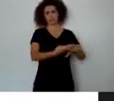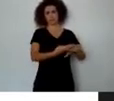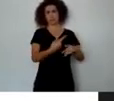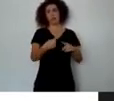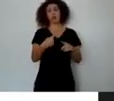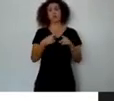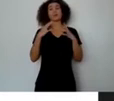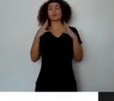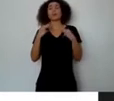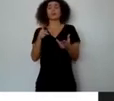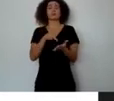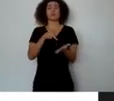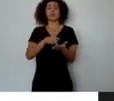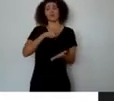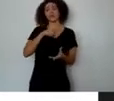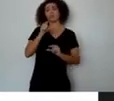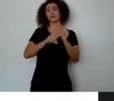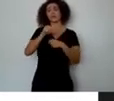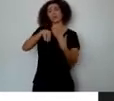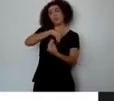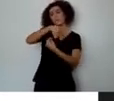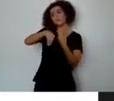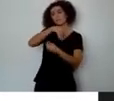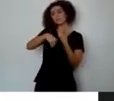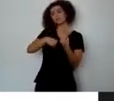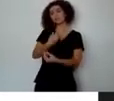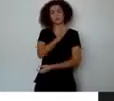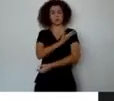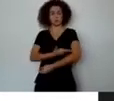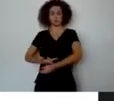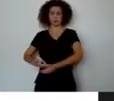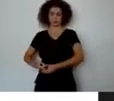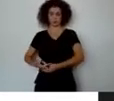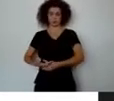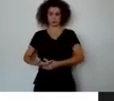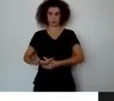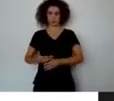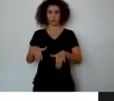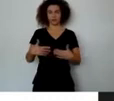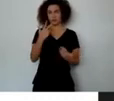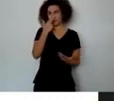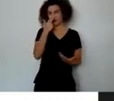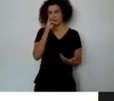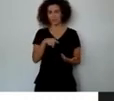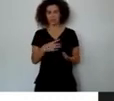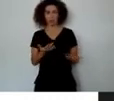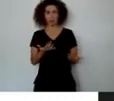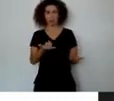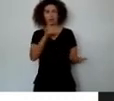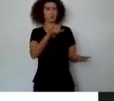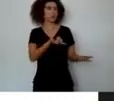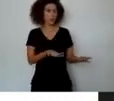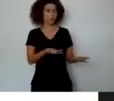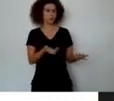miscigenação, né? Usam a miscigenação como uma forma de abrandar o que houve.